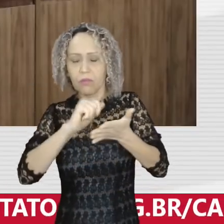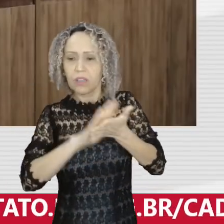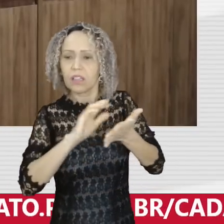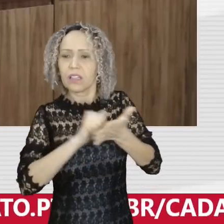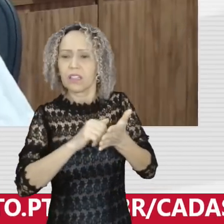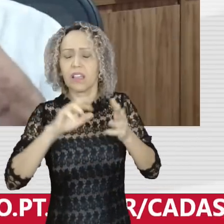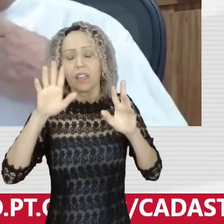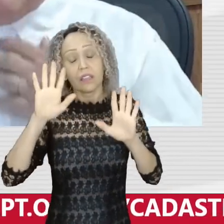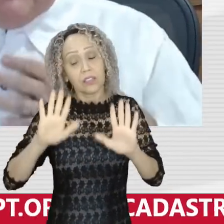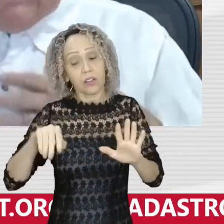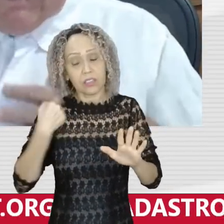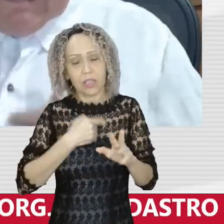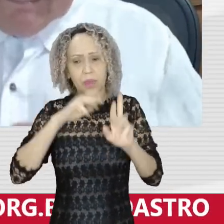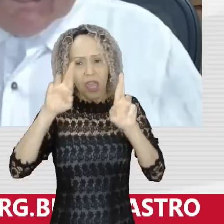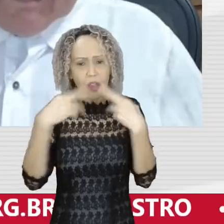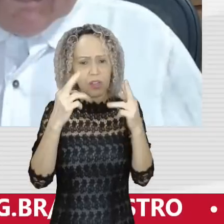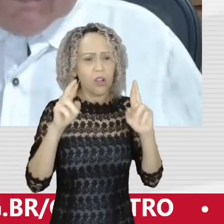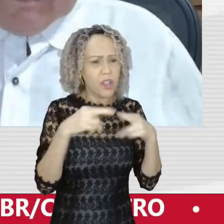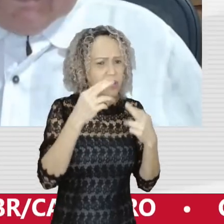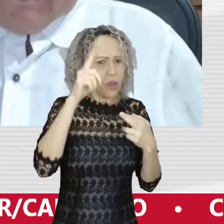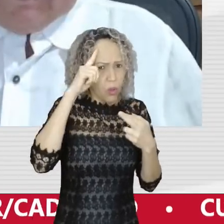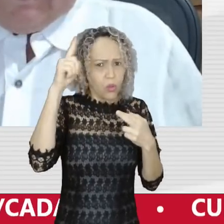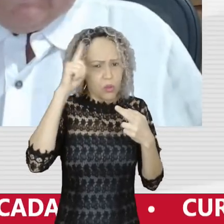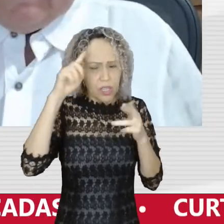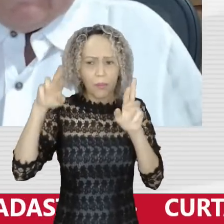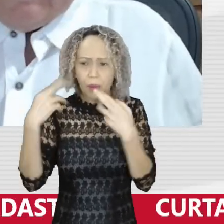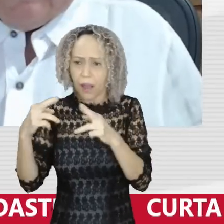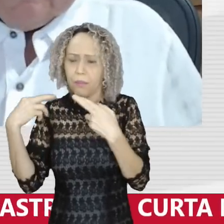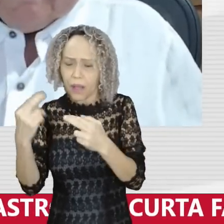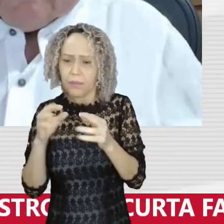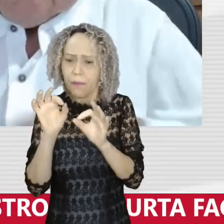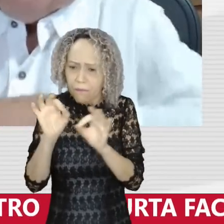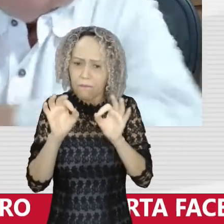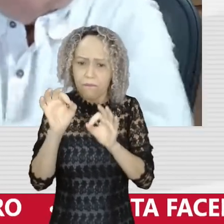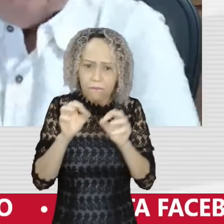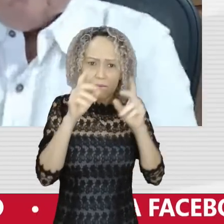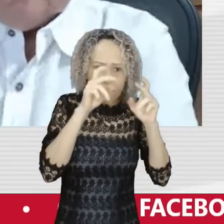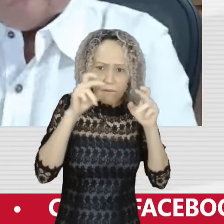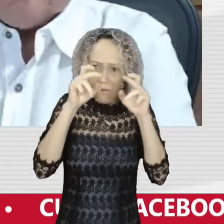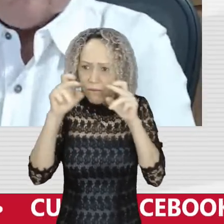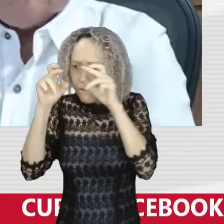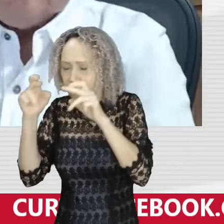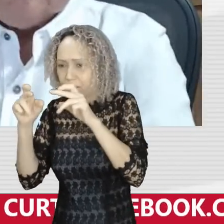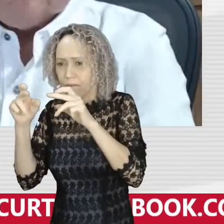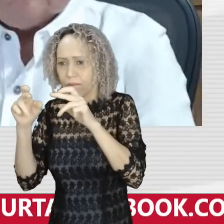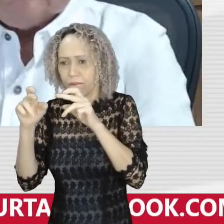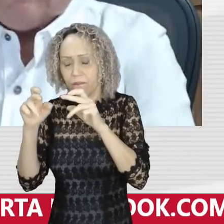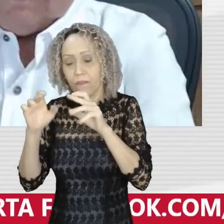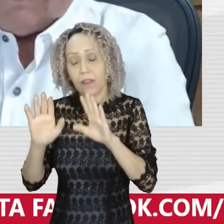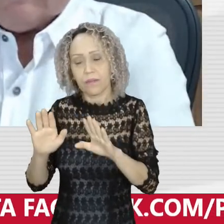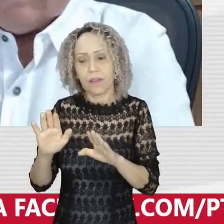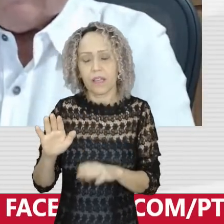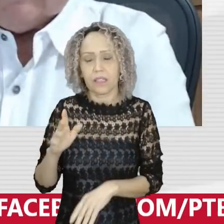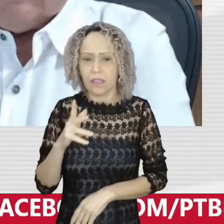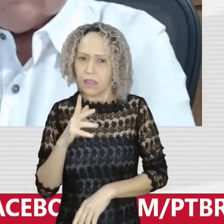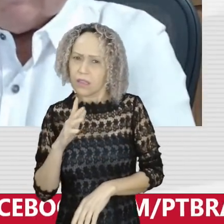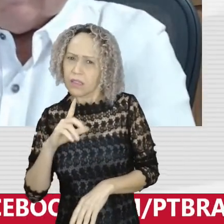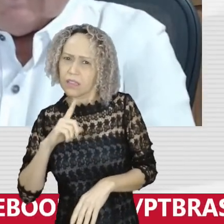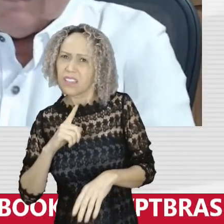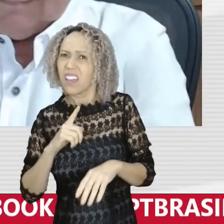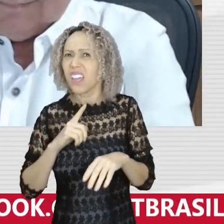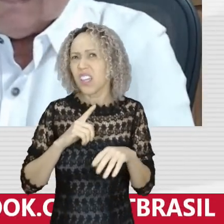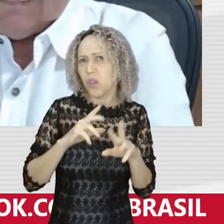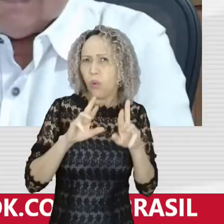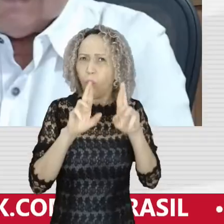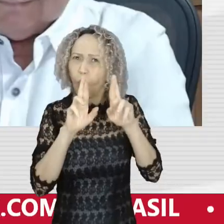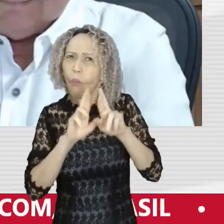os dias para ir monitorando isso, mas você deve ter visto que há uma expectativa de um número